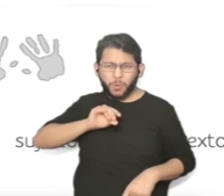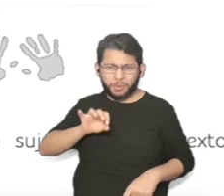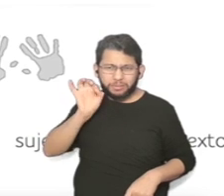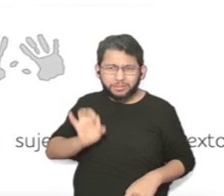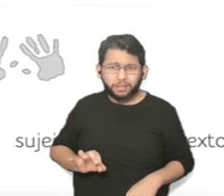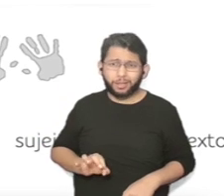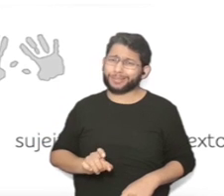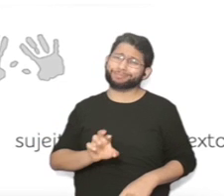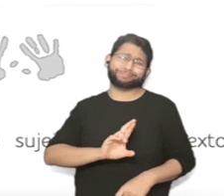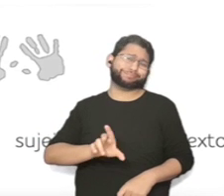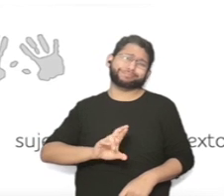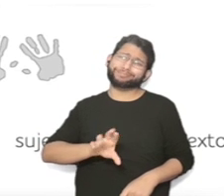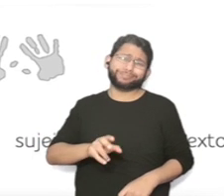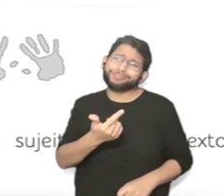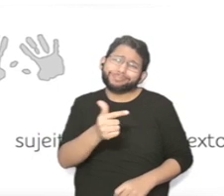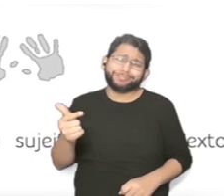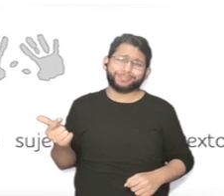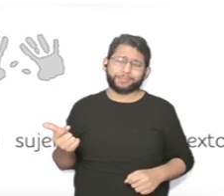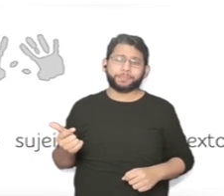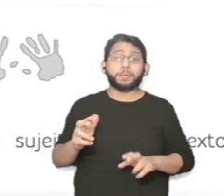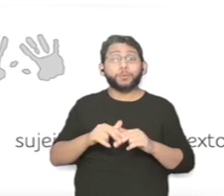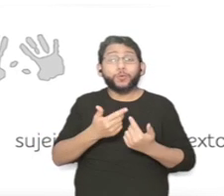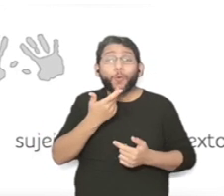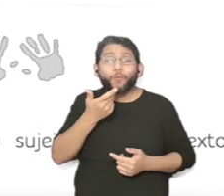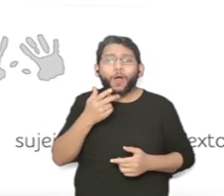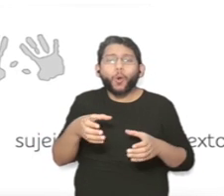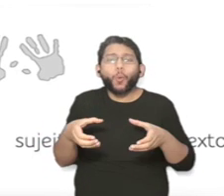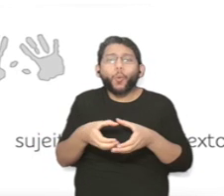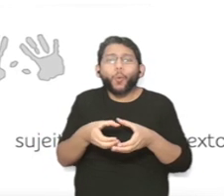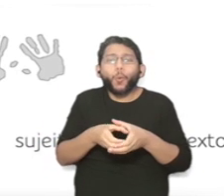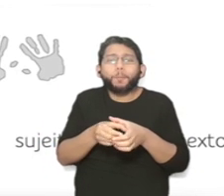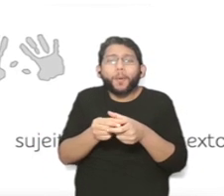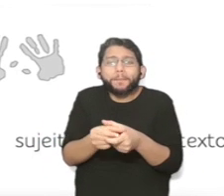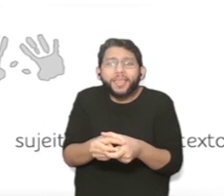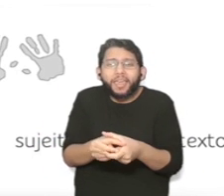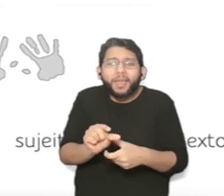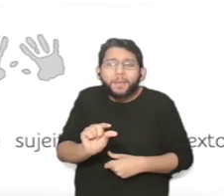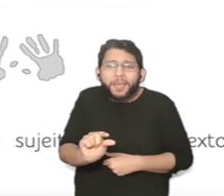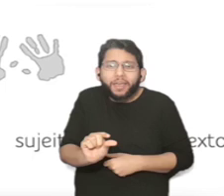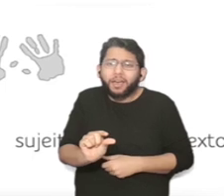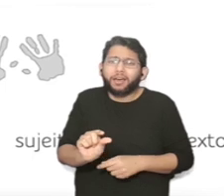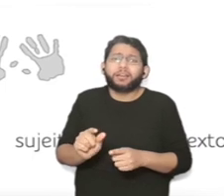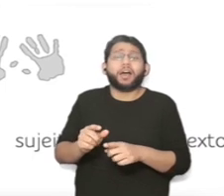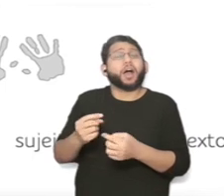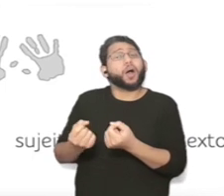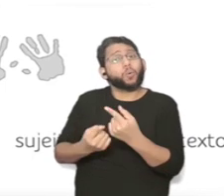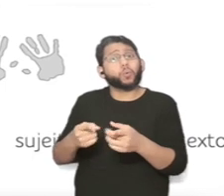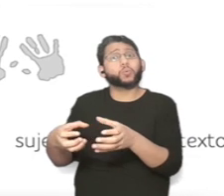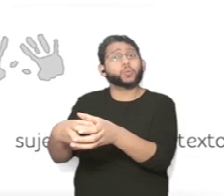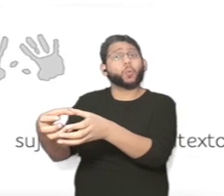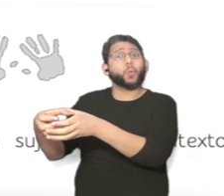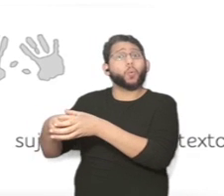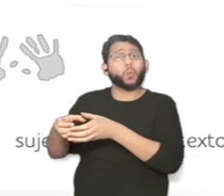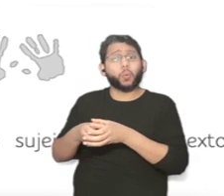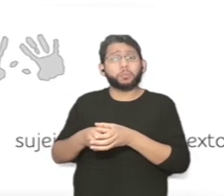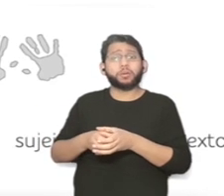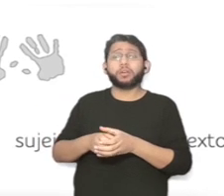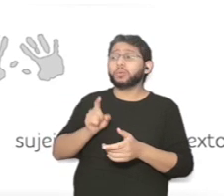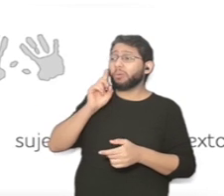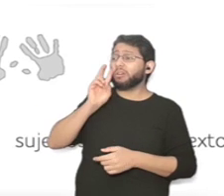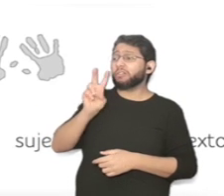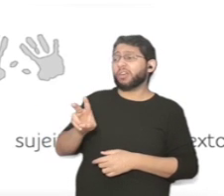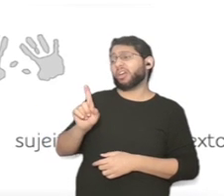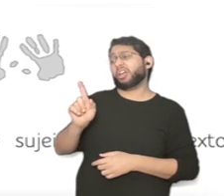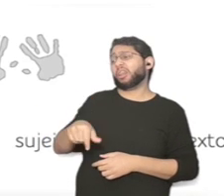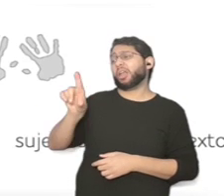talvez, todas as minorias, e aí as minorias, estou pensando em minorias sociais, veríamos que, na verdade, elas não são minorias, elas são maiorias,